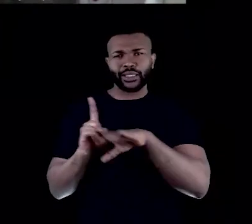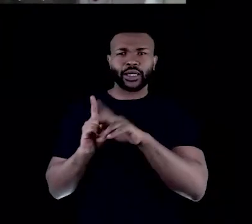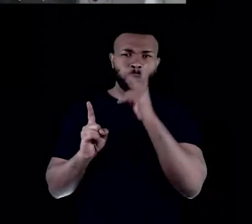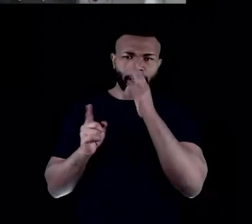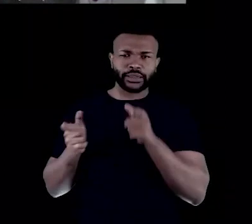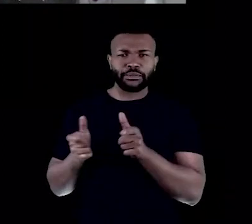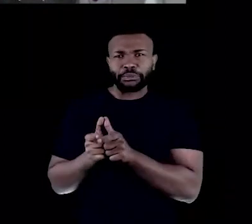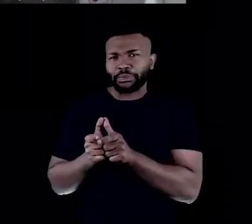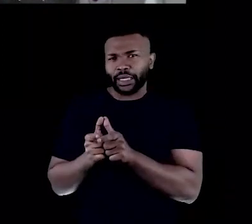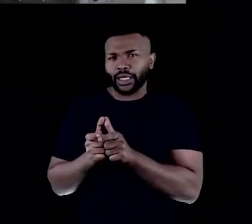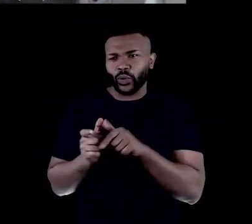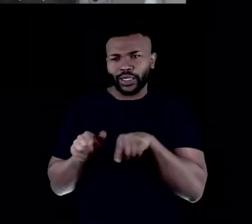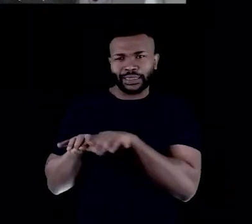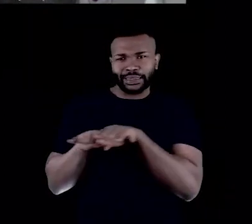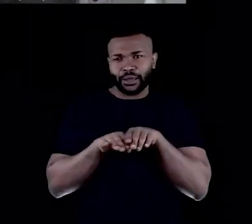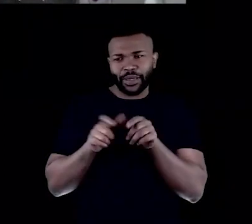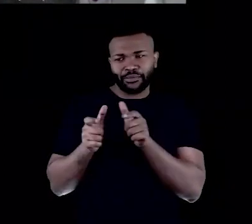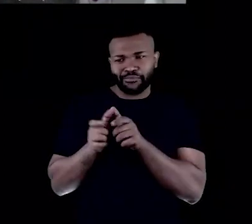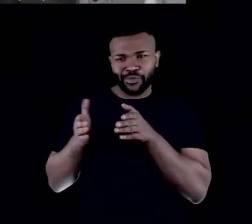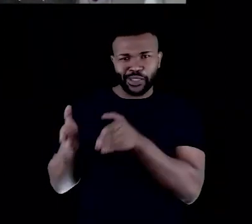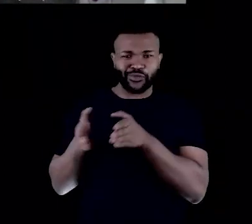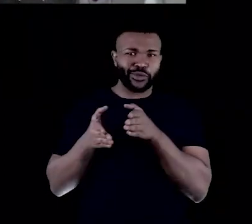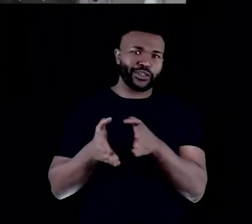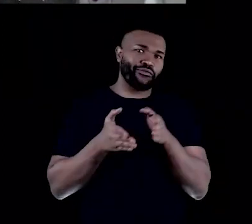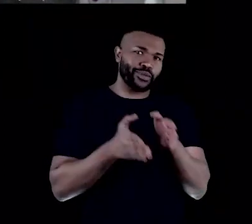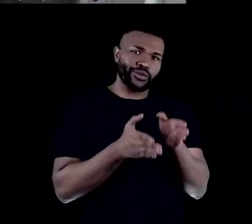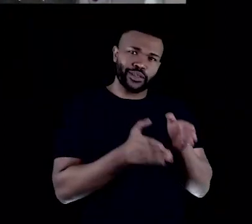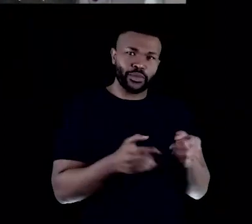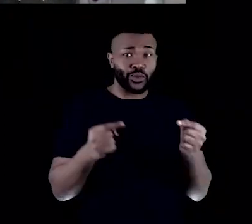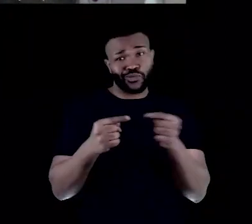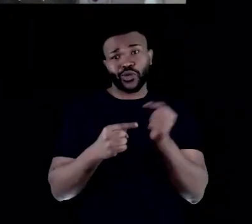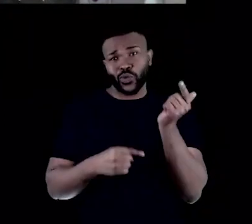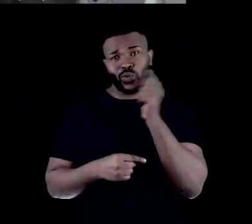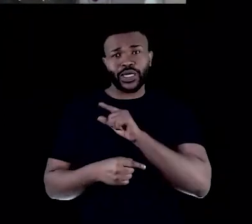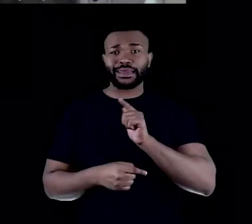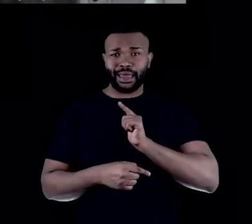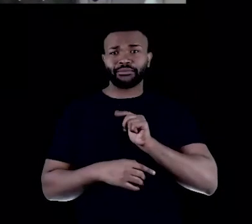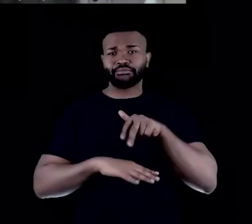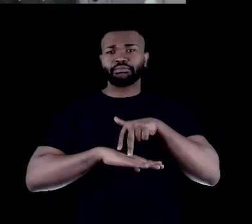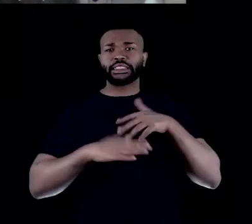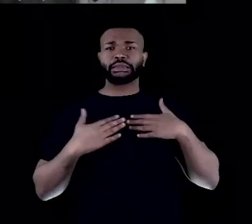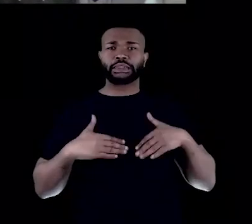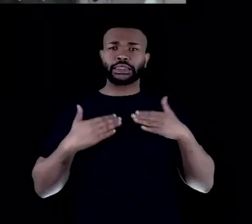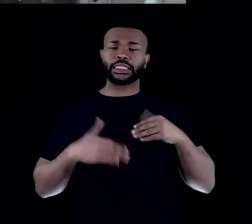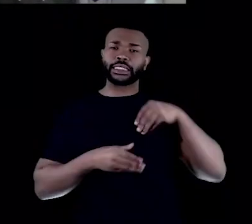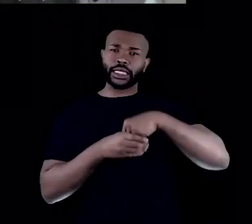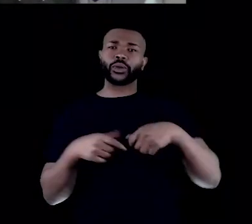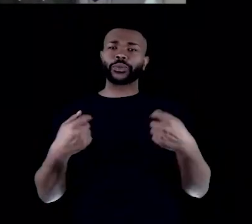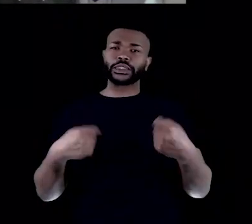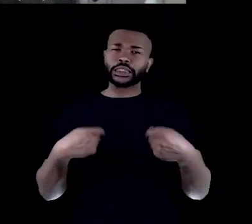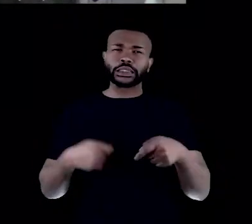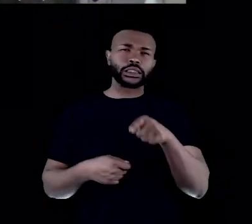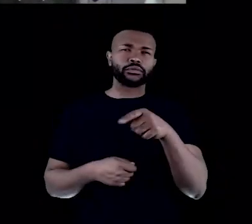porque ele é muito restrito, né? É um padrão muito, muito, muito específico, assim, para você se conseguir ter uma posição confortável